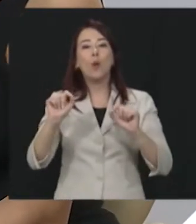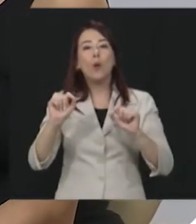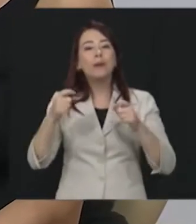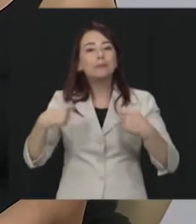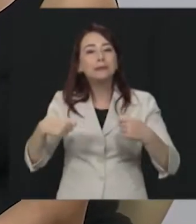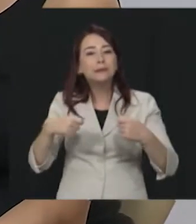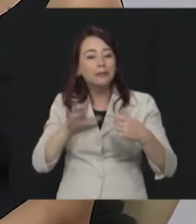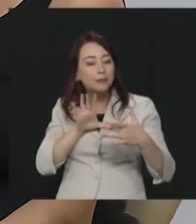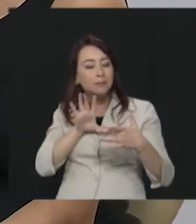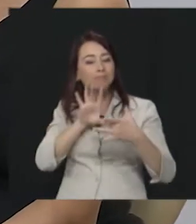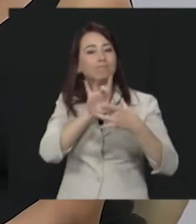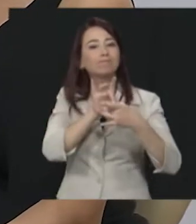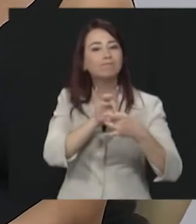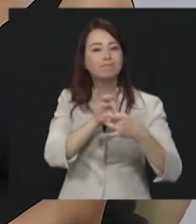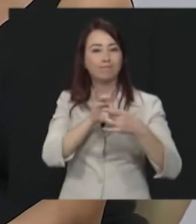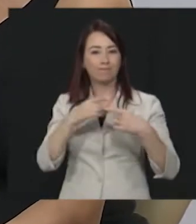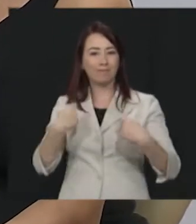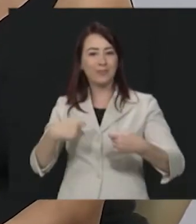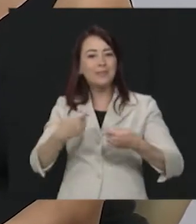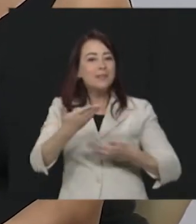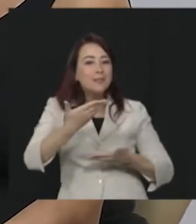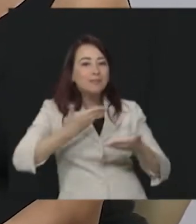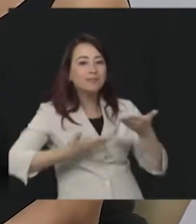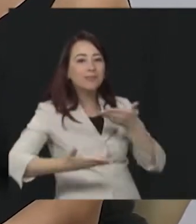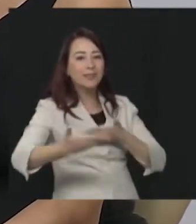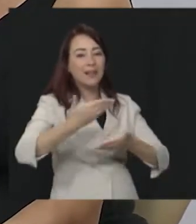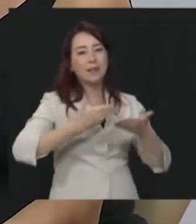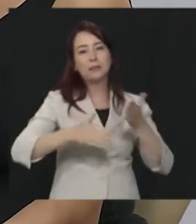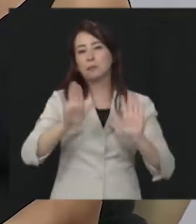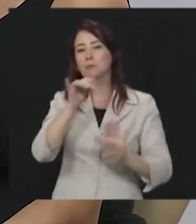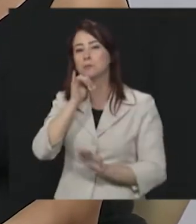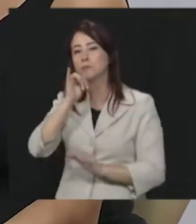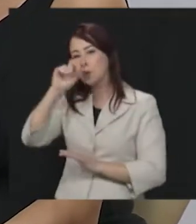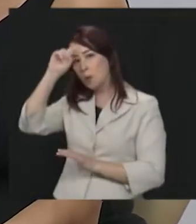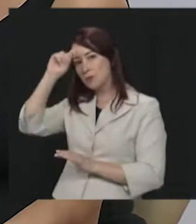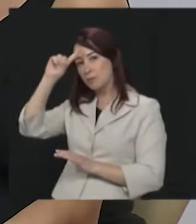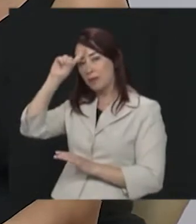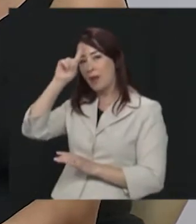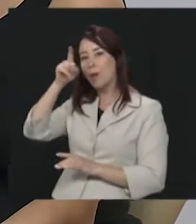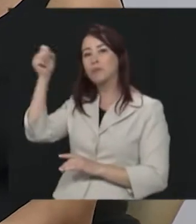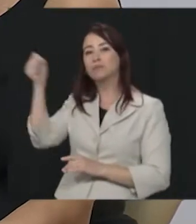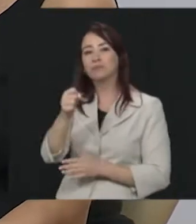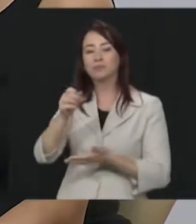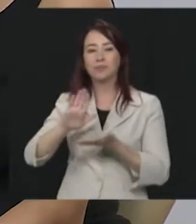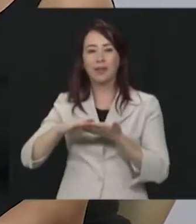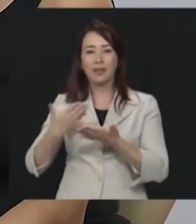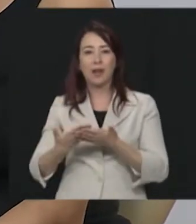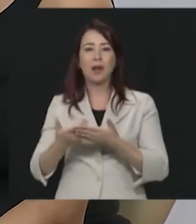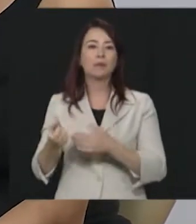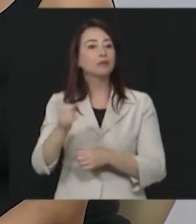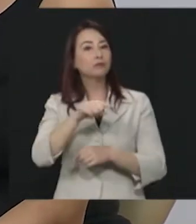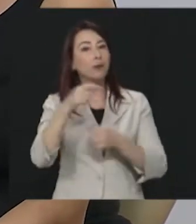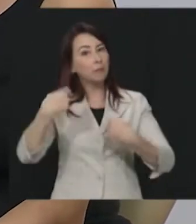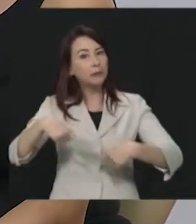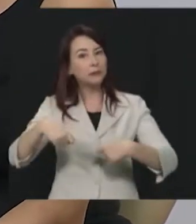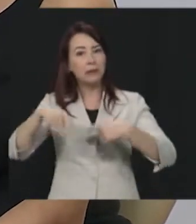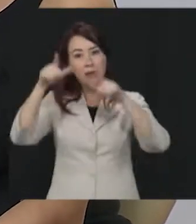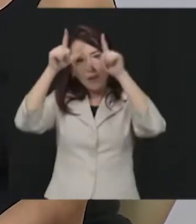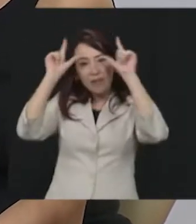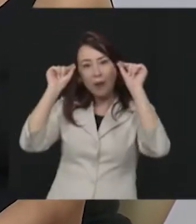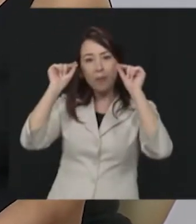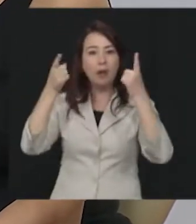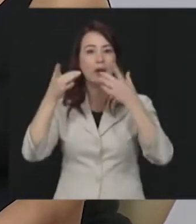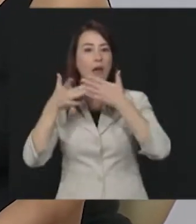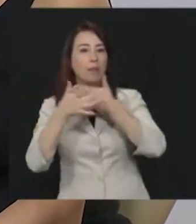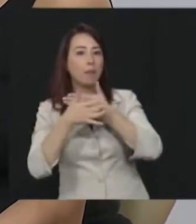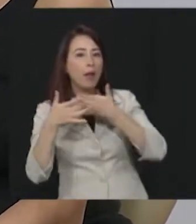serem construídos na escola e mesmo, por exemplo, nos hospitais, não é só um intérprete, tem uma enfermeira, um médico que precisa conhecer